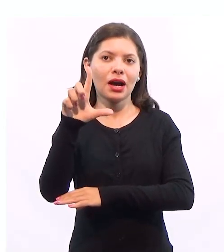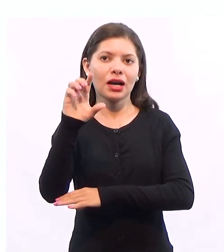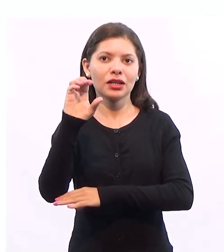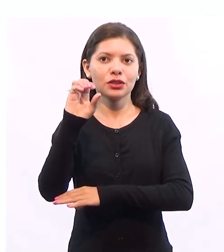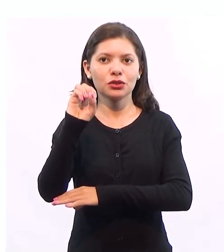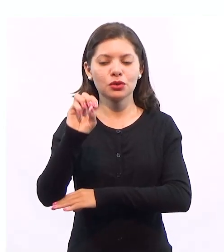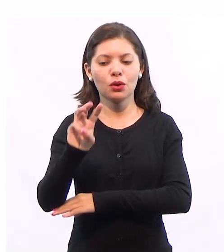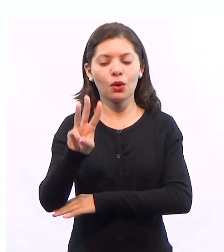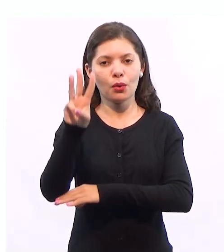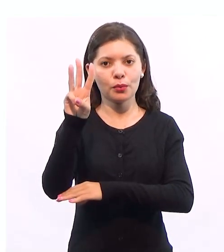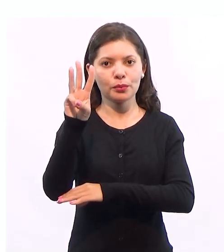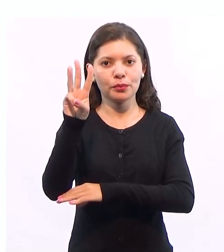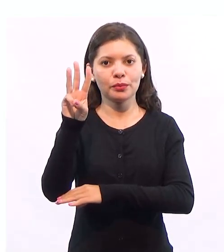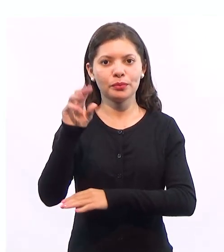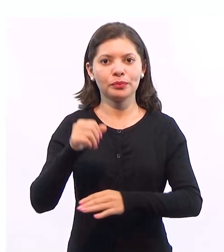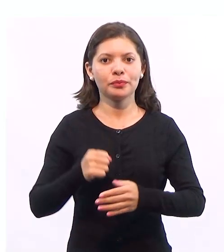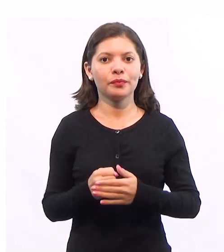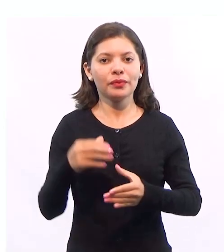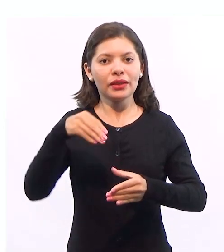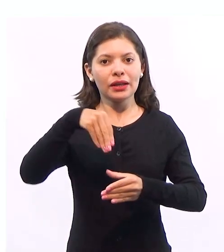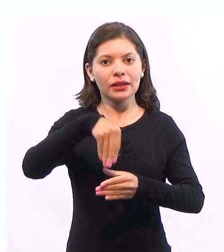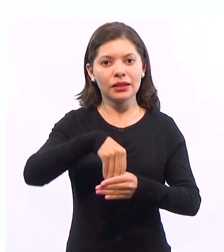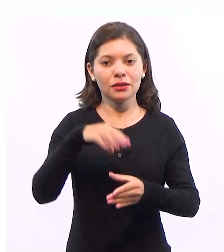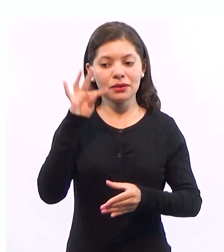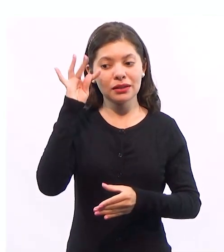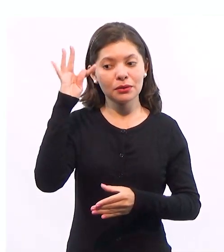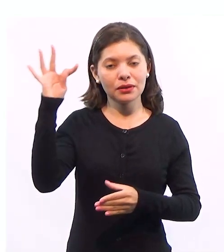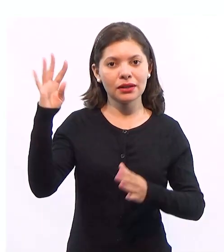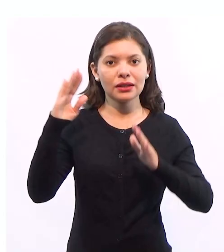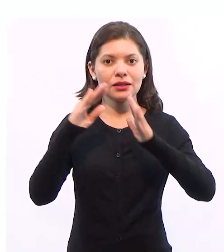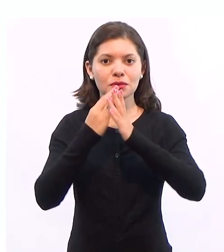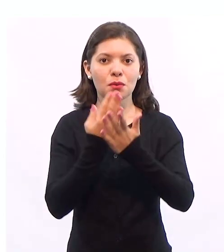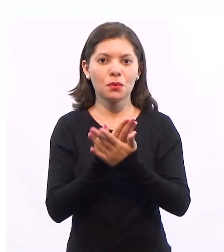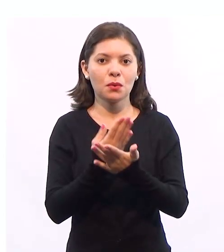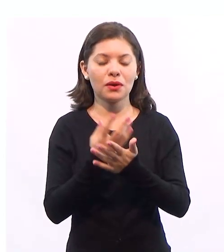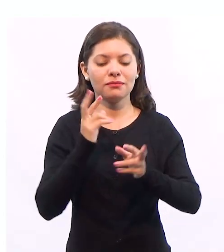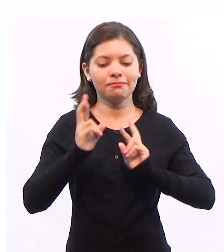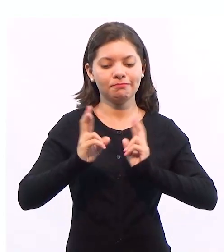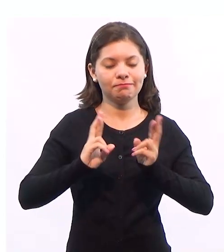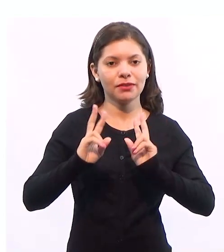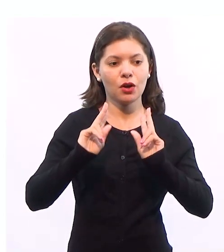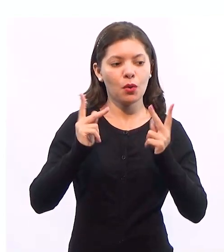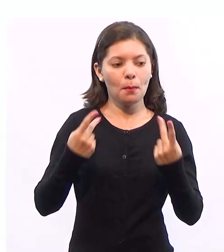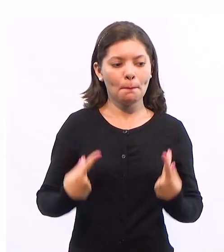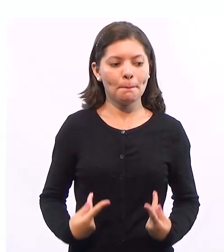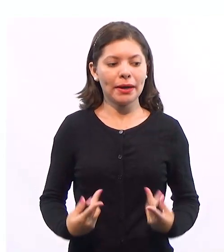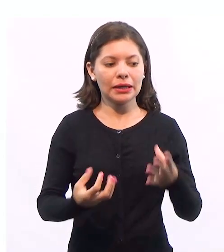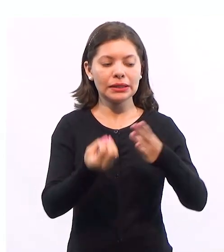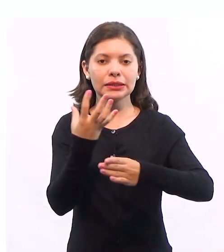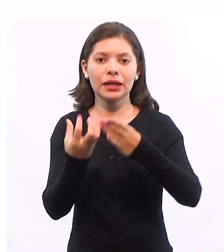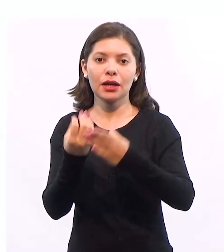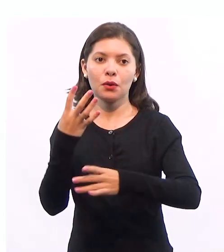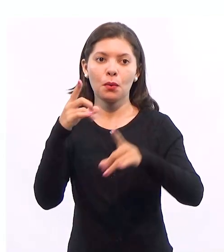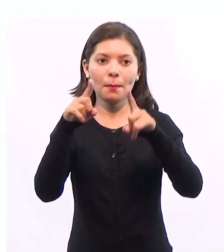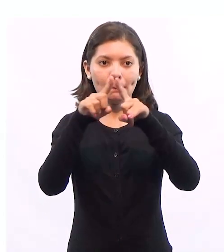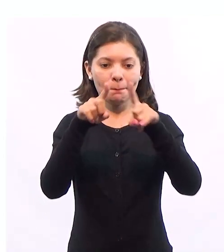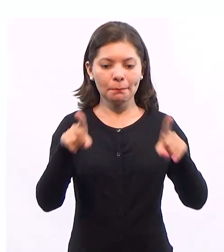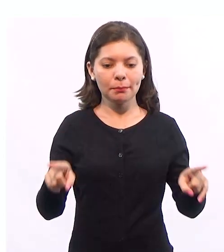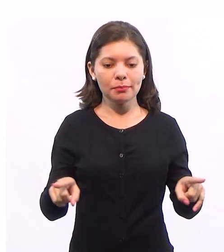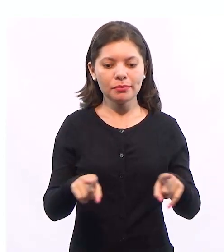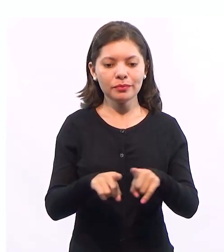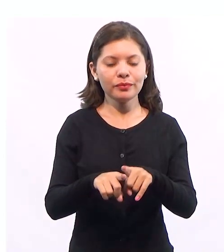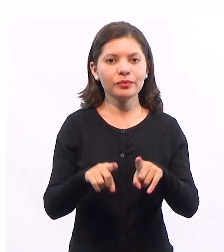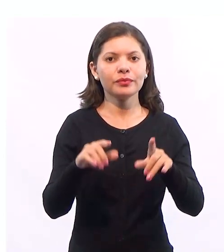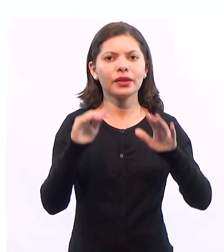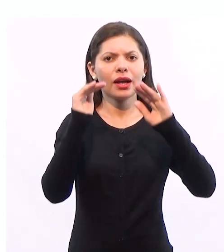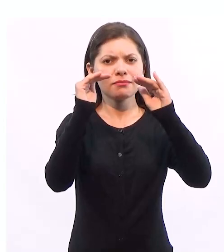tá? Dentro da teoria da escola das relações humanas, tá? Ele criou essa pirâmide hierárquica aqui, ó, onde